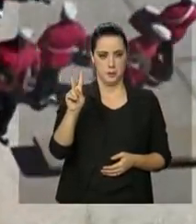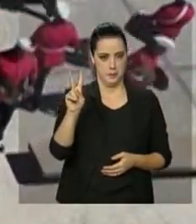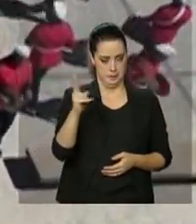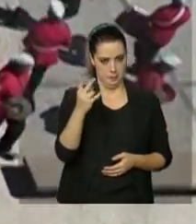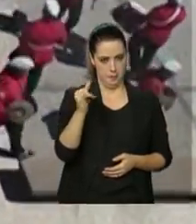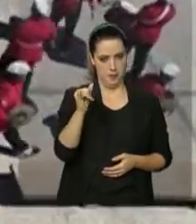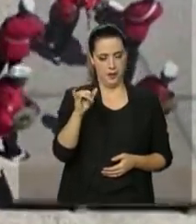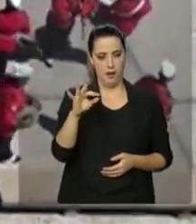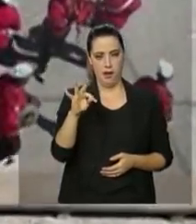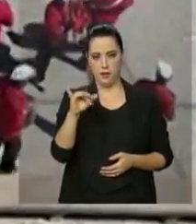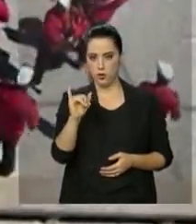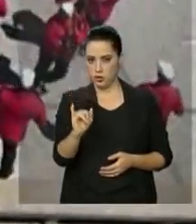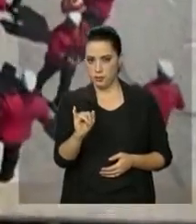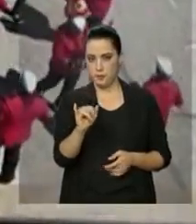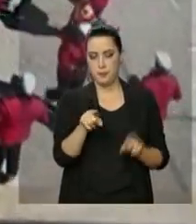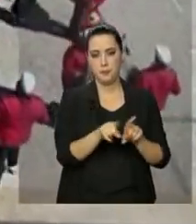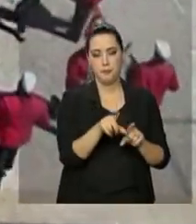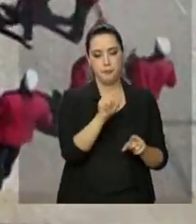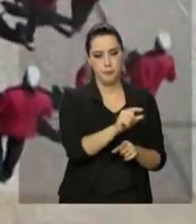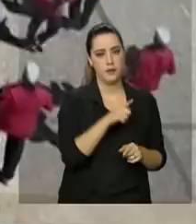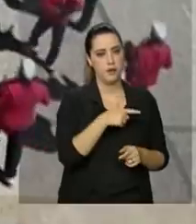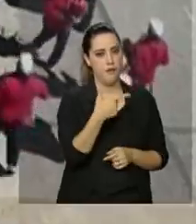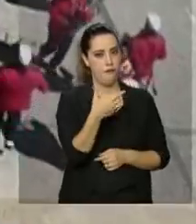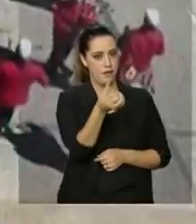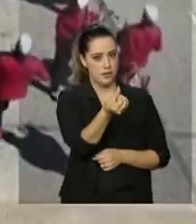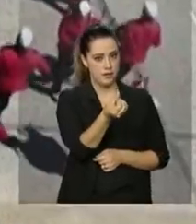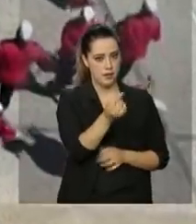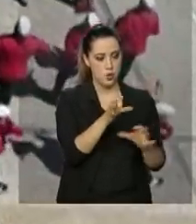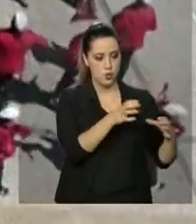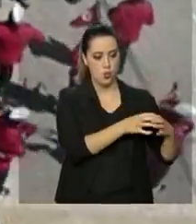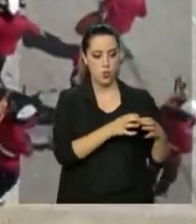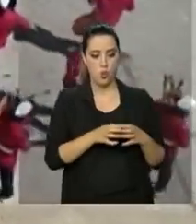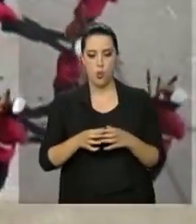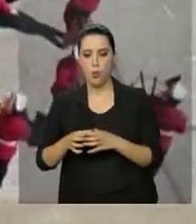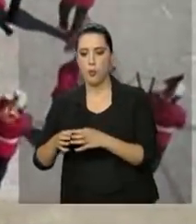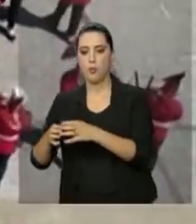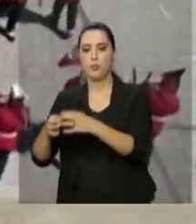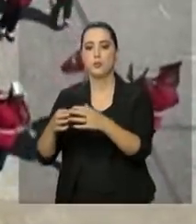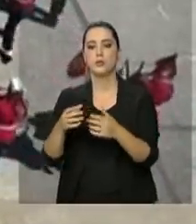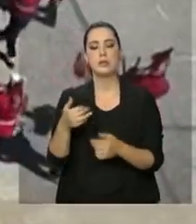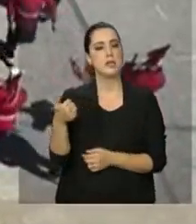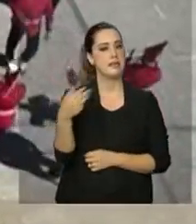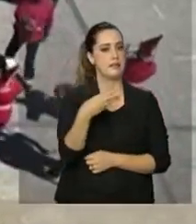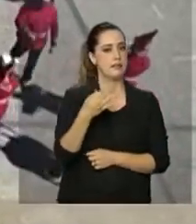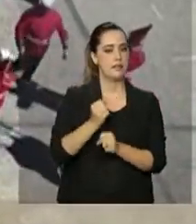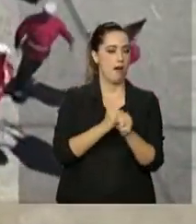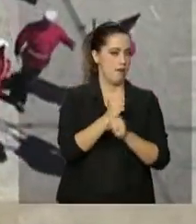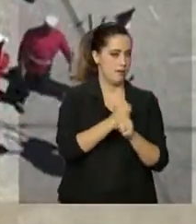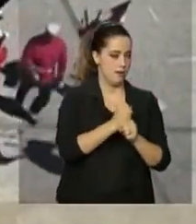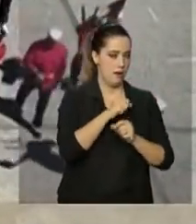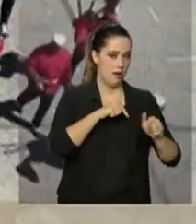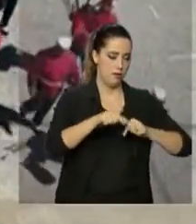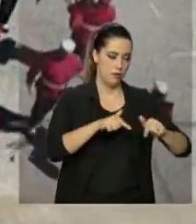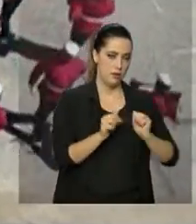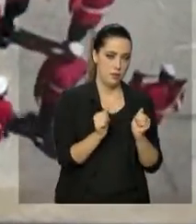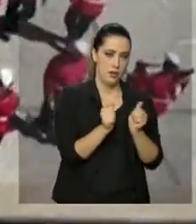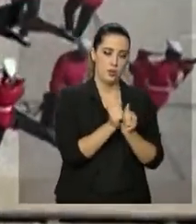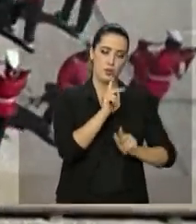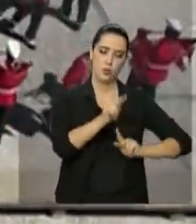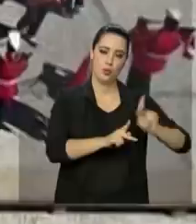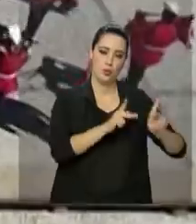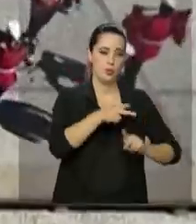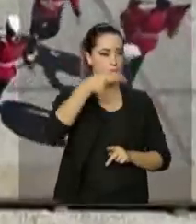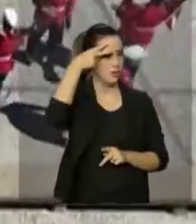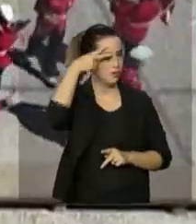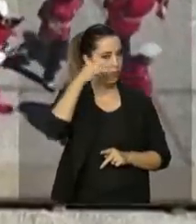foi fruto de 26 contingentes participando lá, 13 anos direto ali, né, junto com aquela população, em